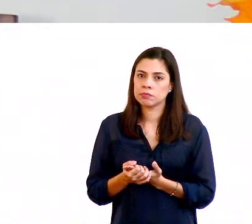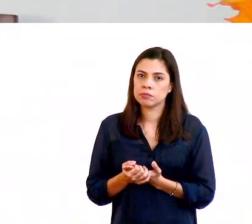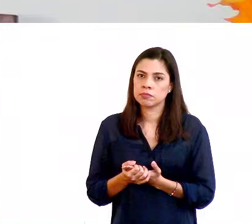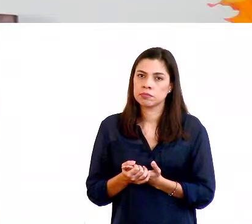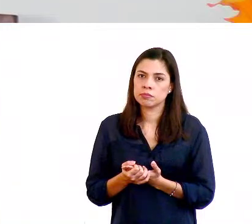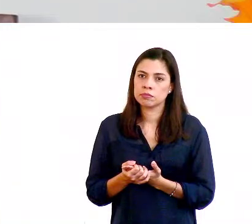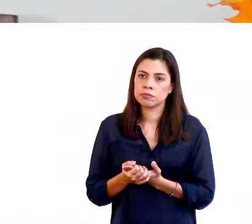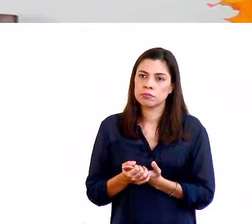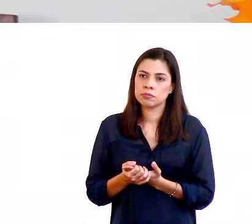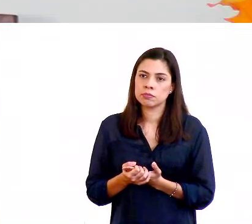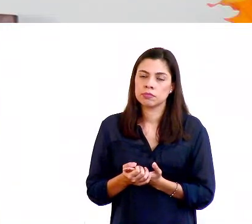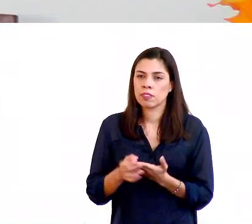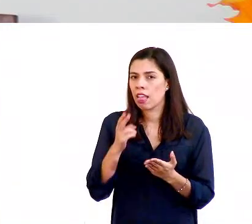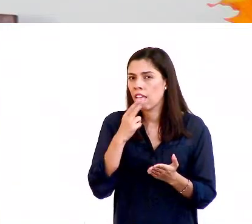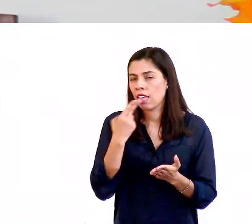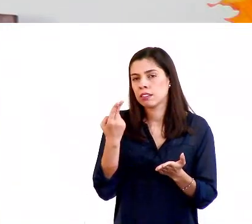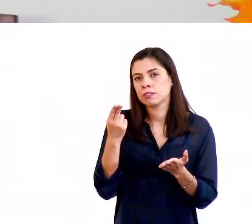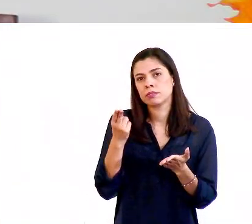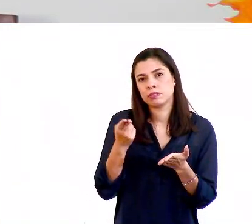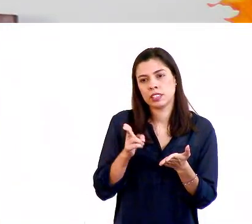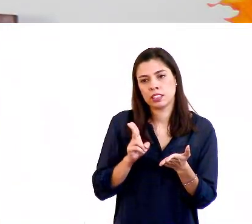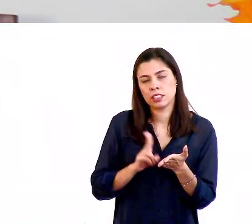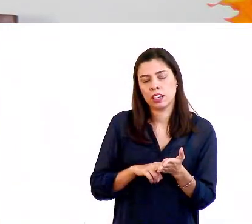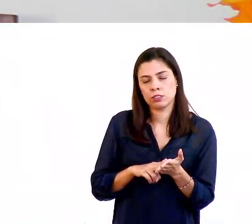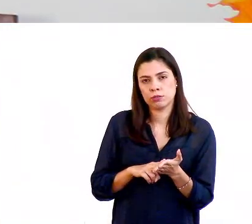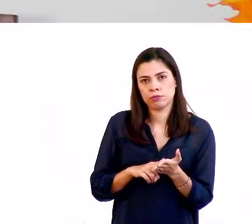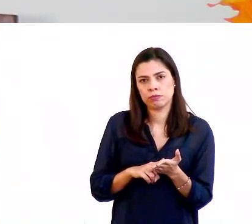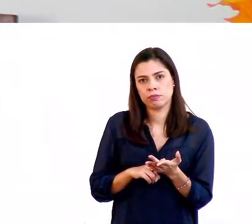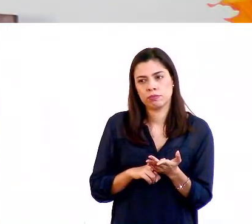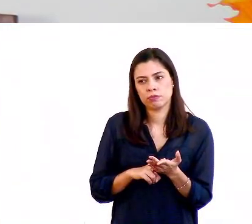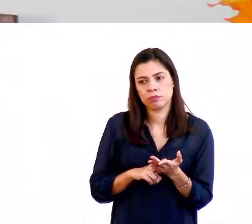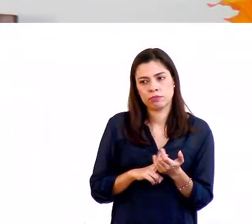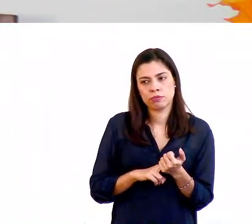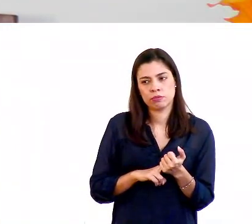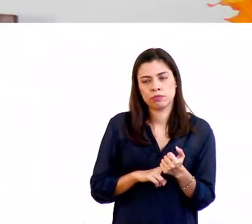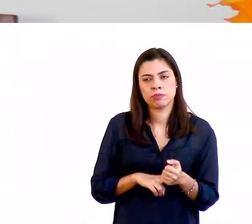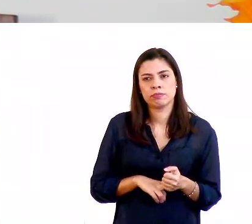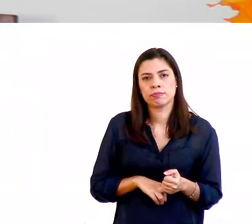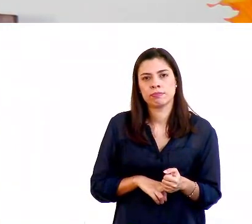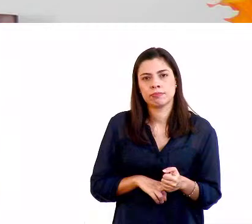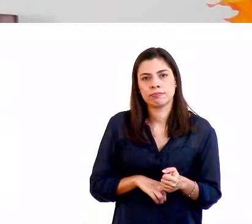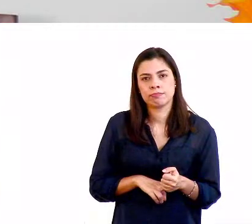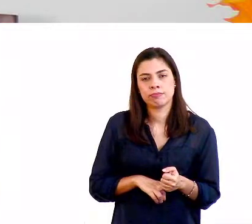fostes selados com o Santo Espírito da promessa,